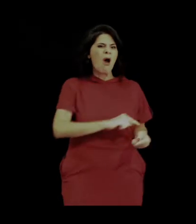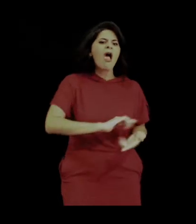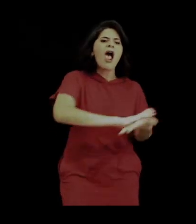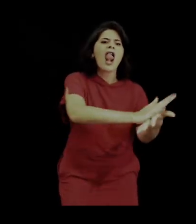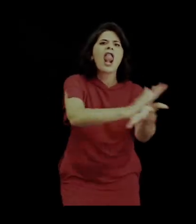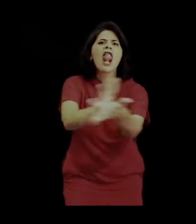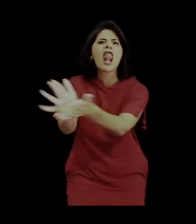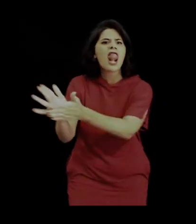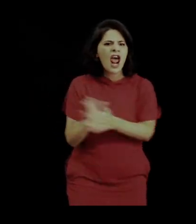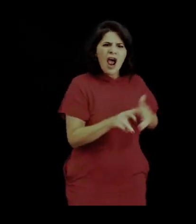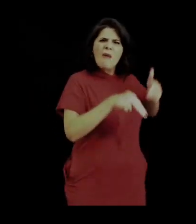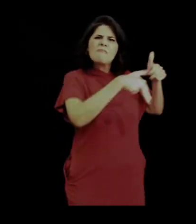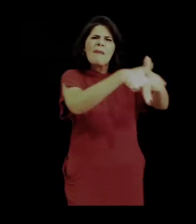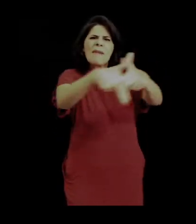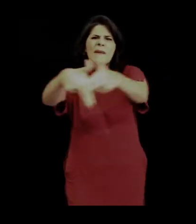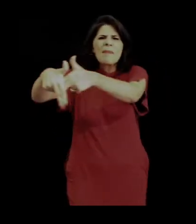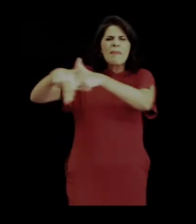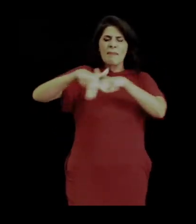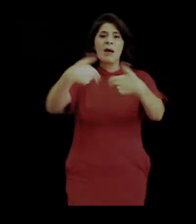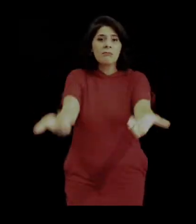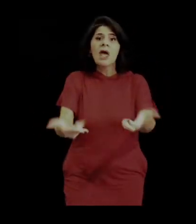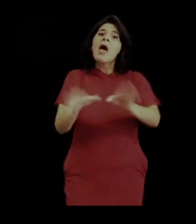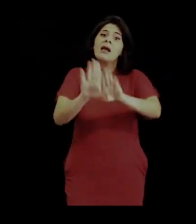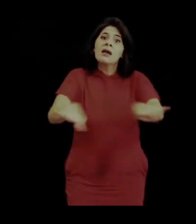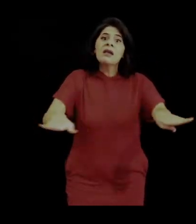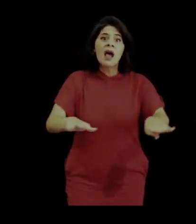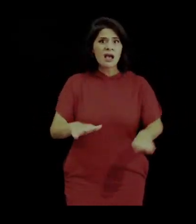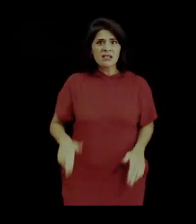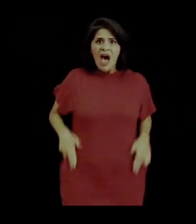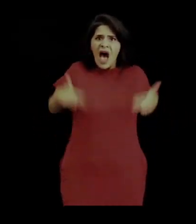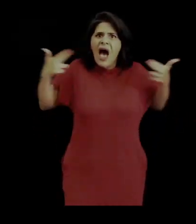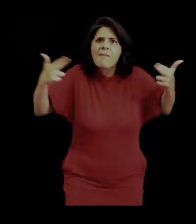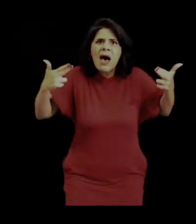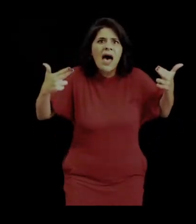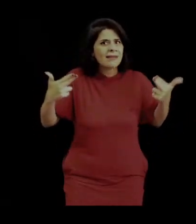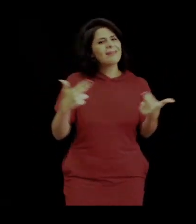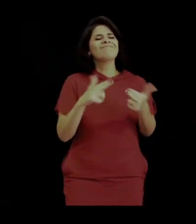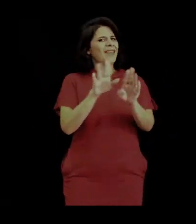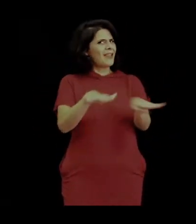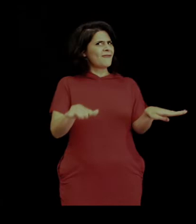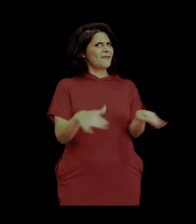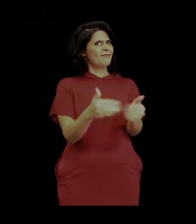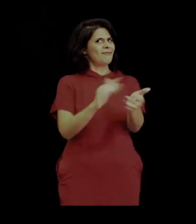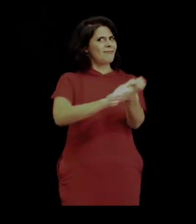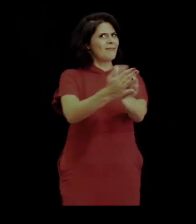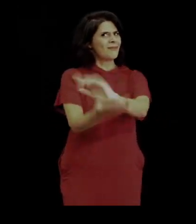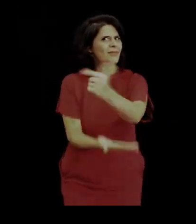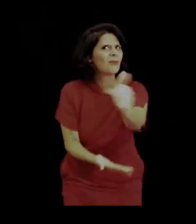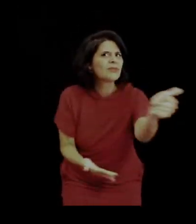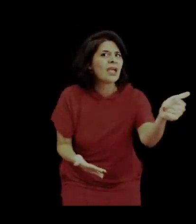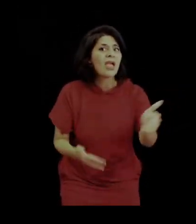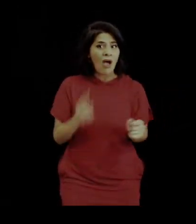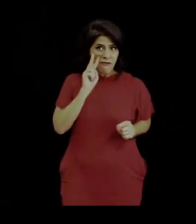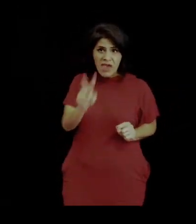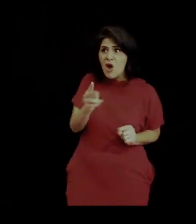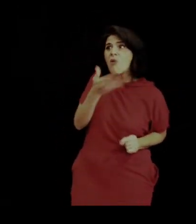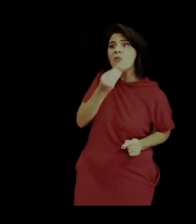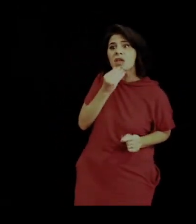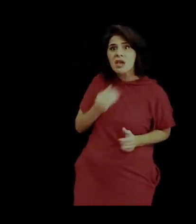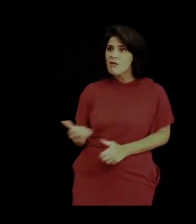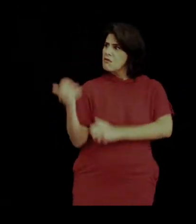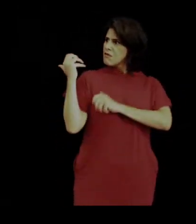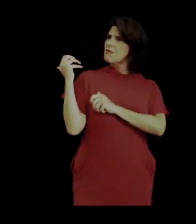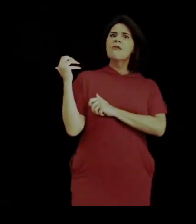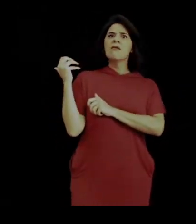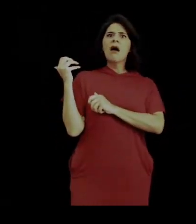criança infanticídio Não acreditou o tio então viu mulher com a camisa do Brasil segurando um fuzil é irmão